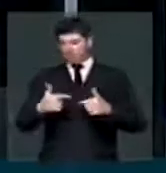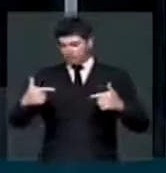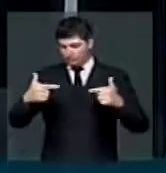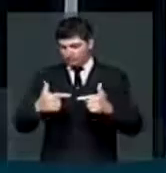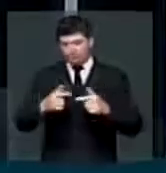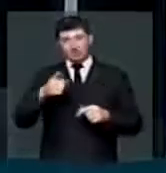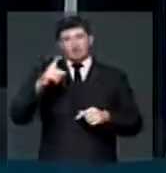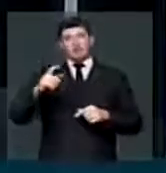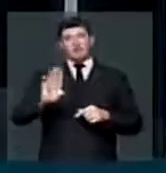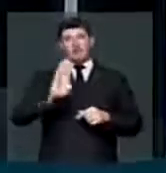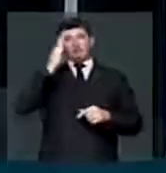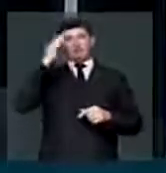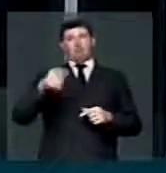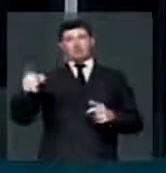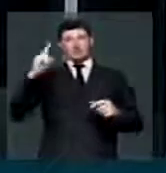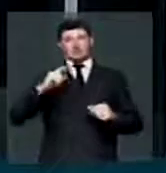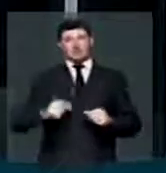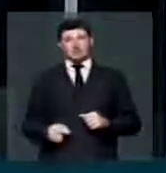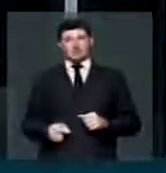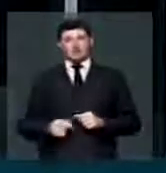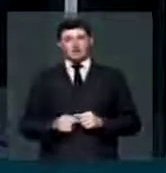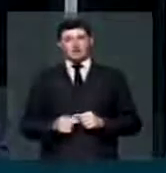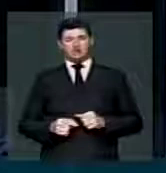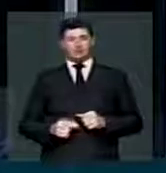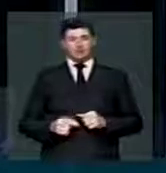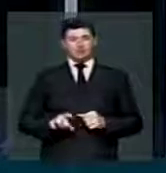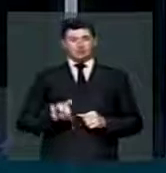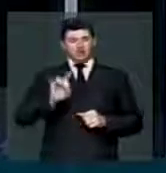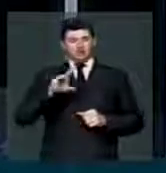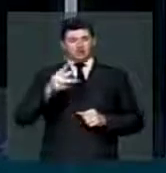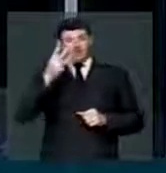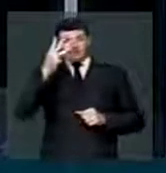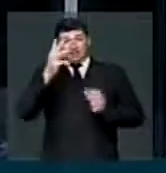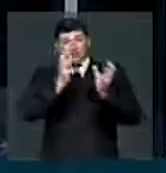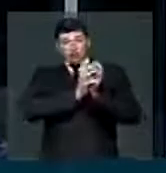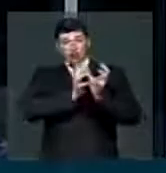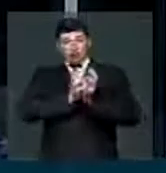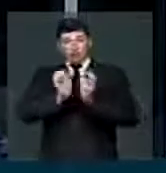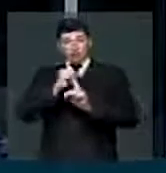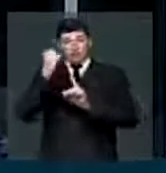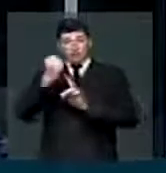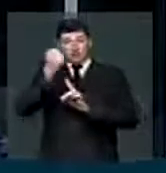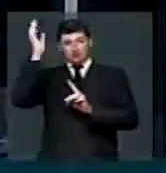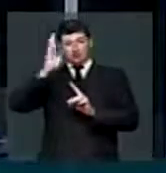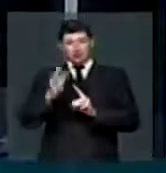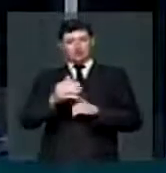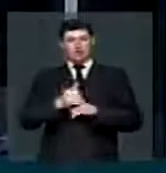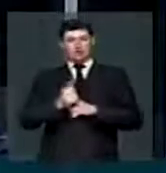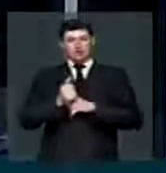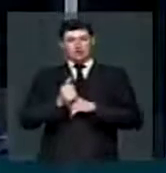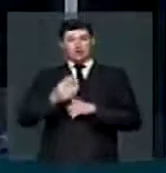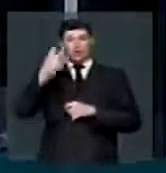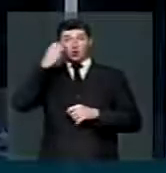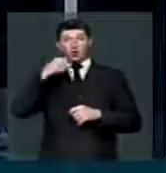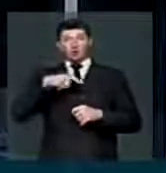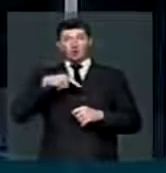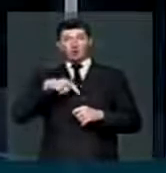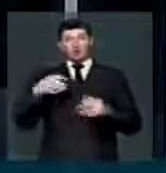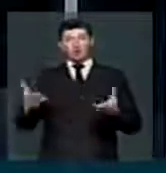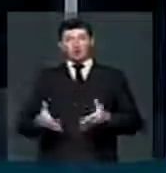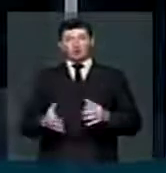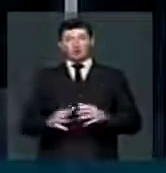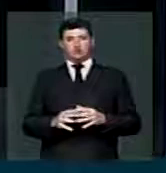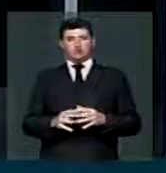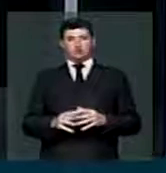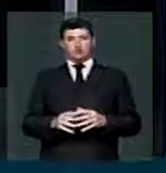enfrente essa hipocrisia. Somente 3 segmentos da sociedade brasileira lucram com a atual